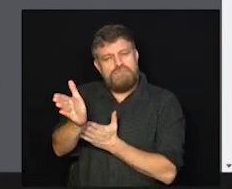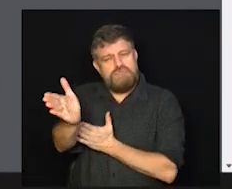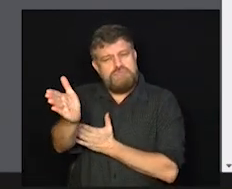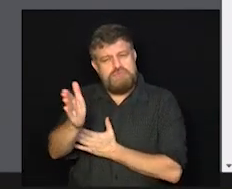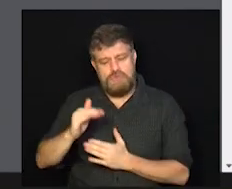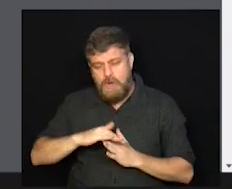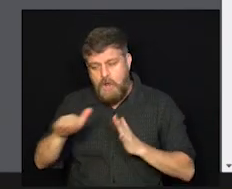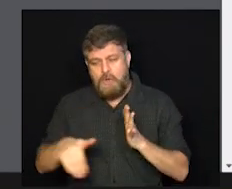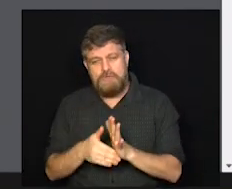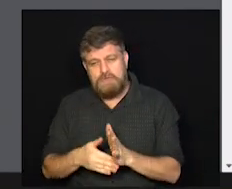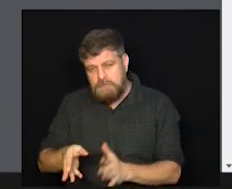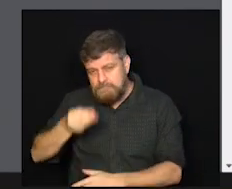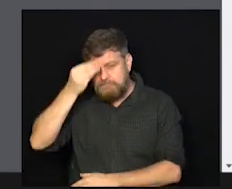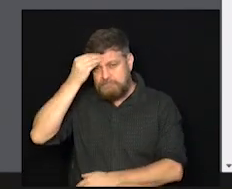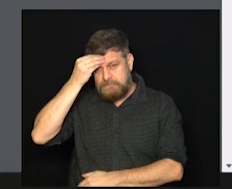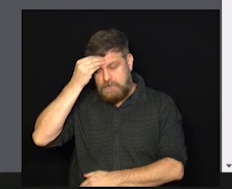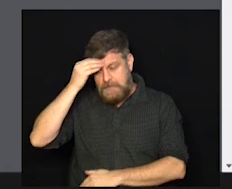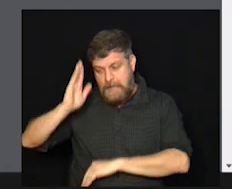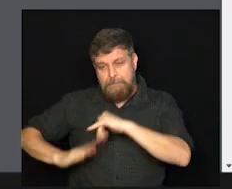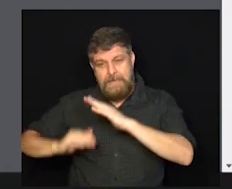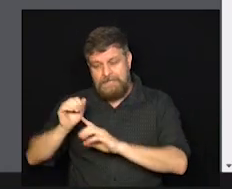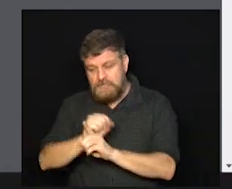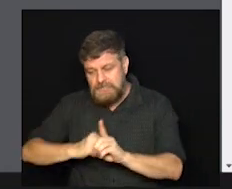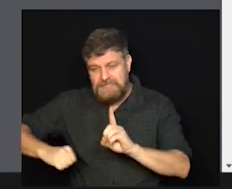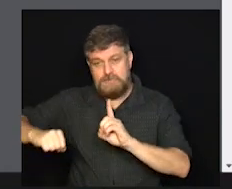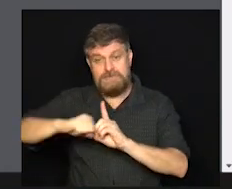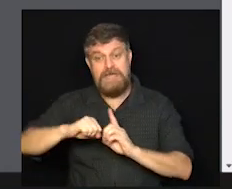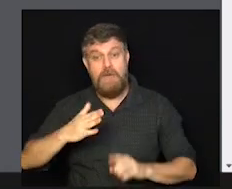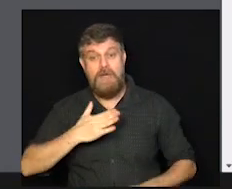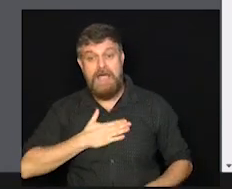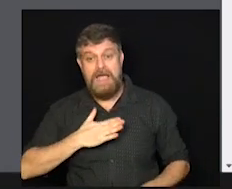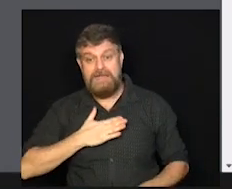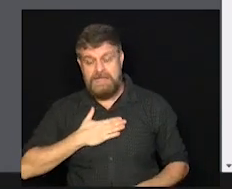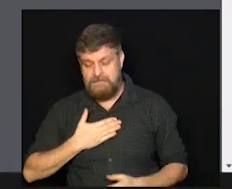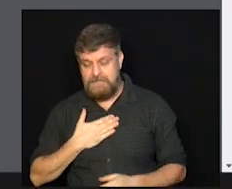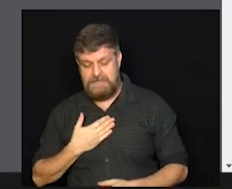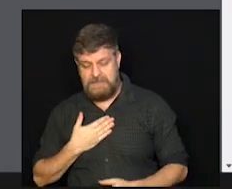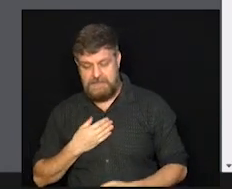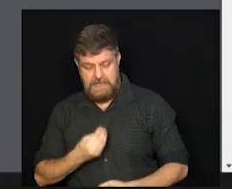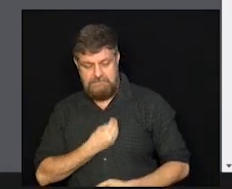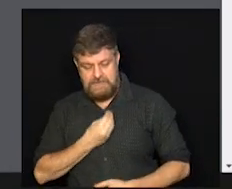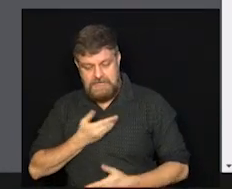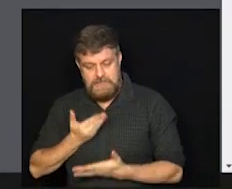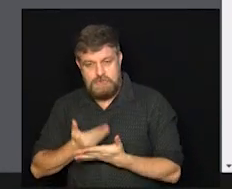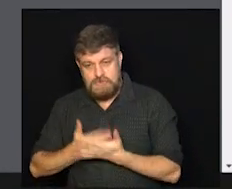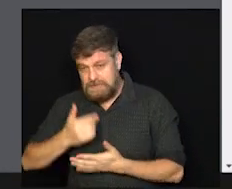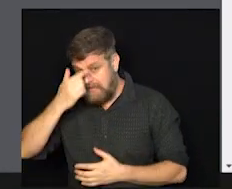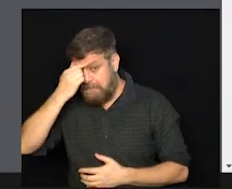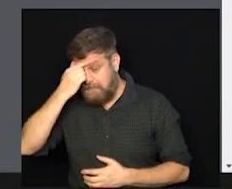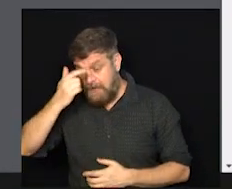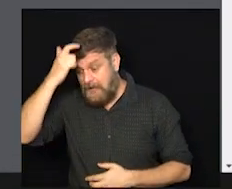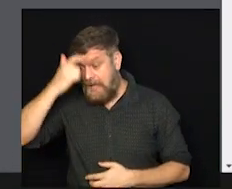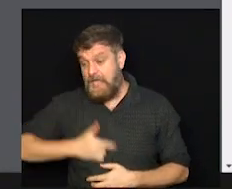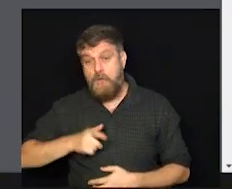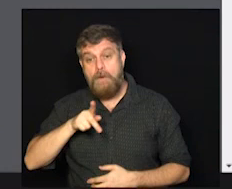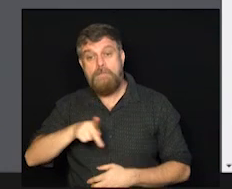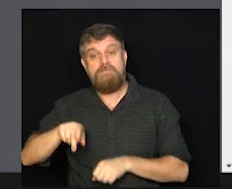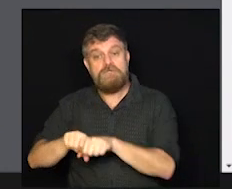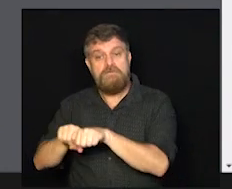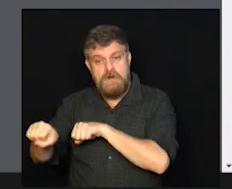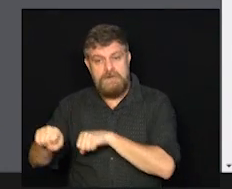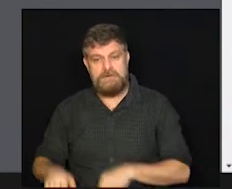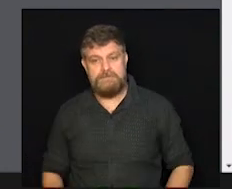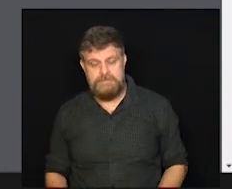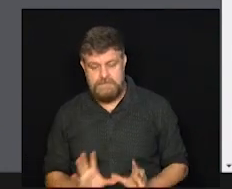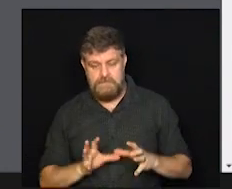entendido na atuação social e até na minha formação acadêmica, que hoje me tornei um professor. A presença da Pastoral da Criança, que